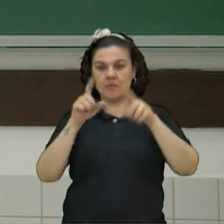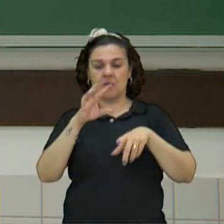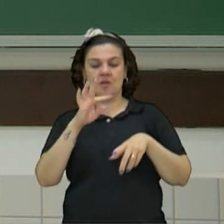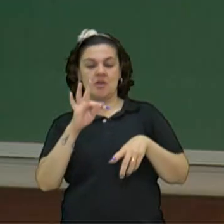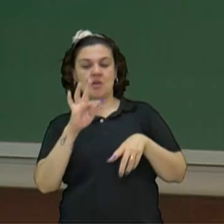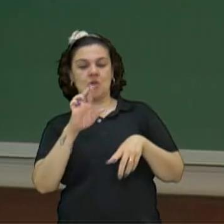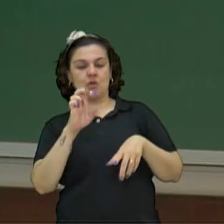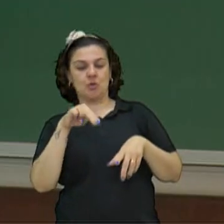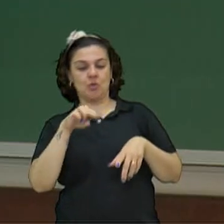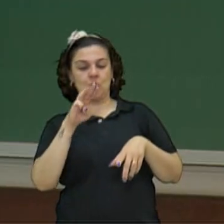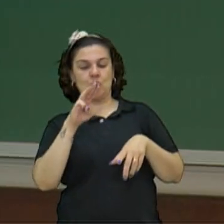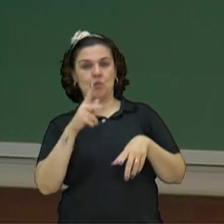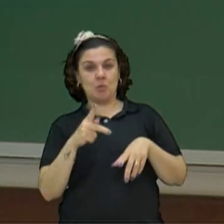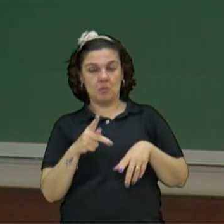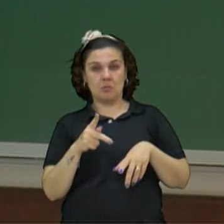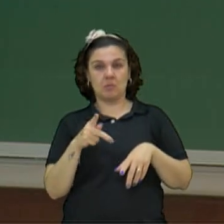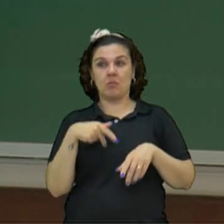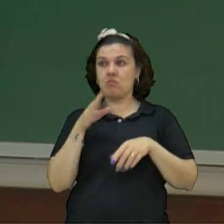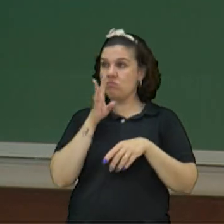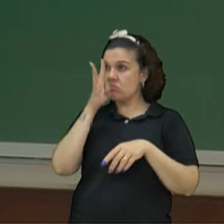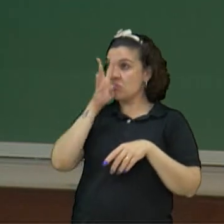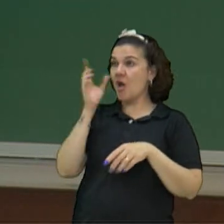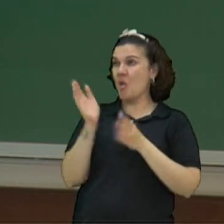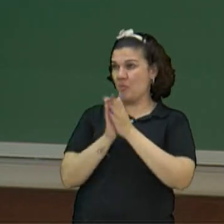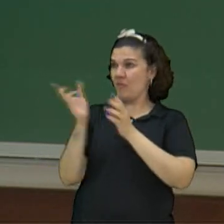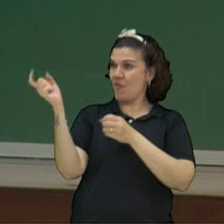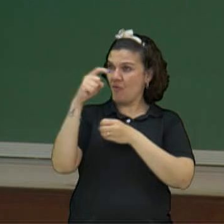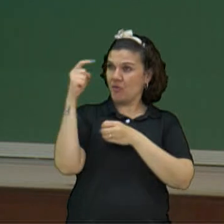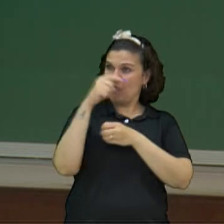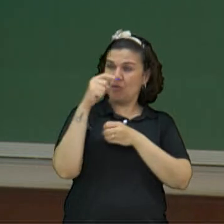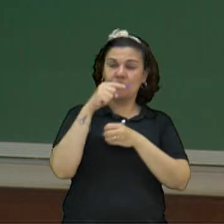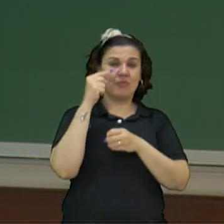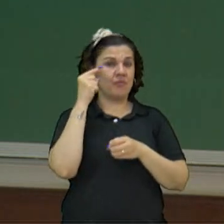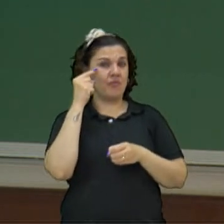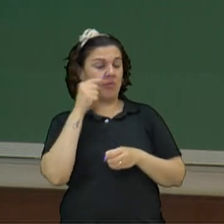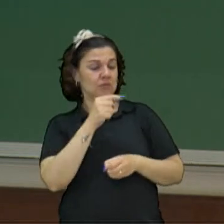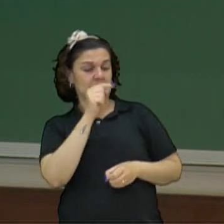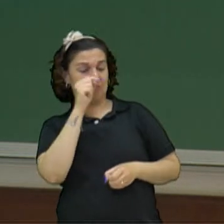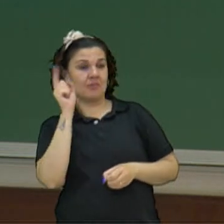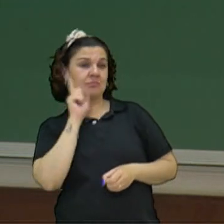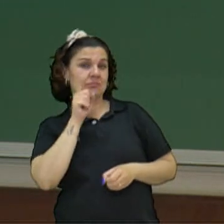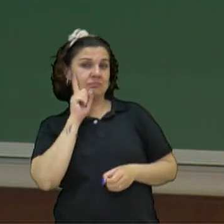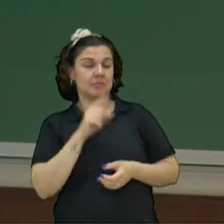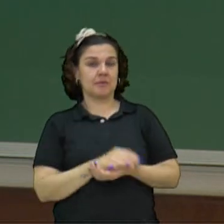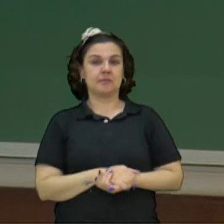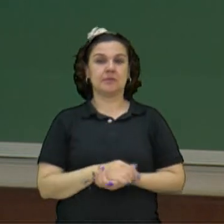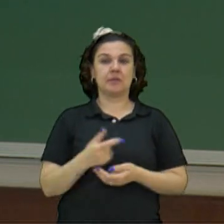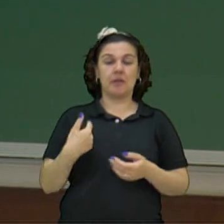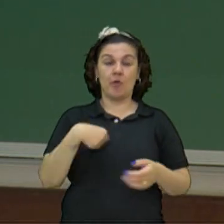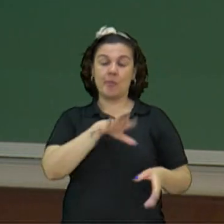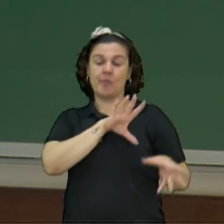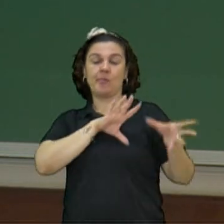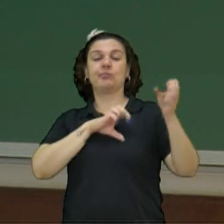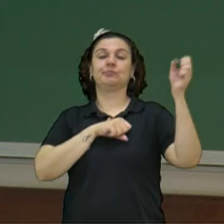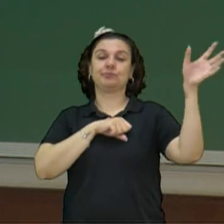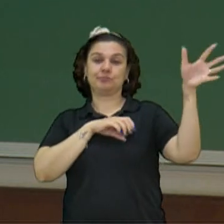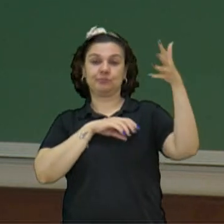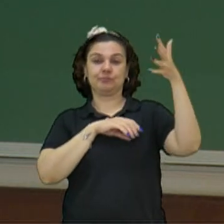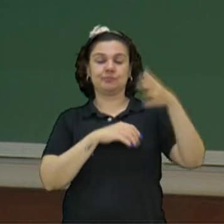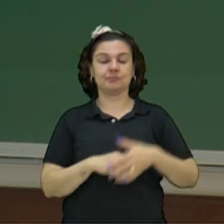vem ameaçando, dizendo, por favor, voltem para cá. Despertou este